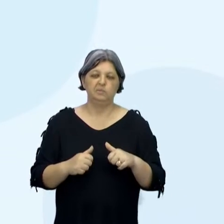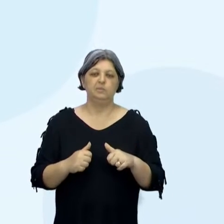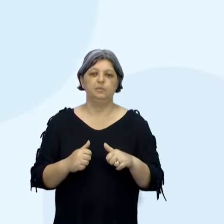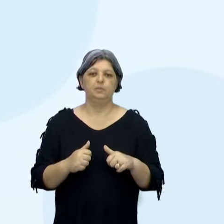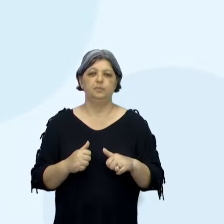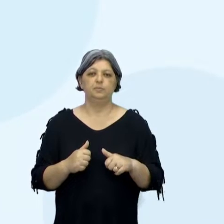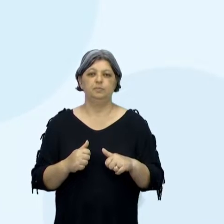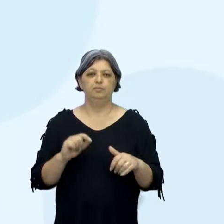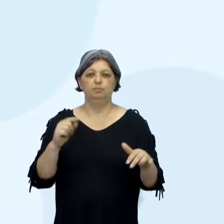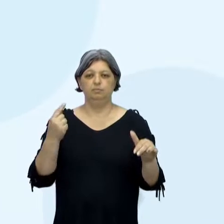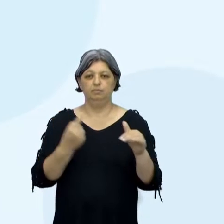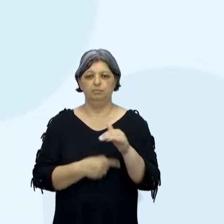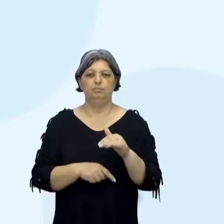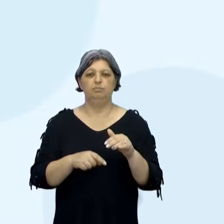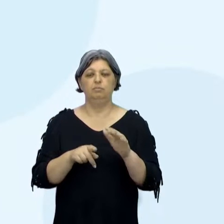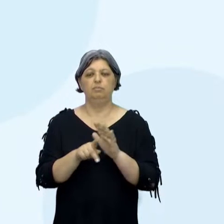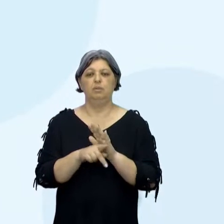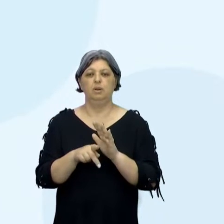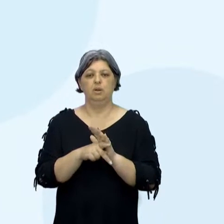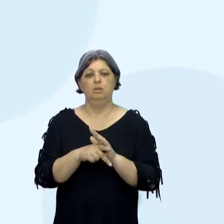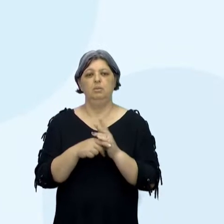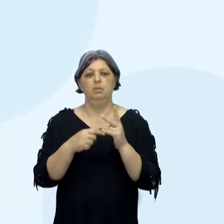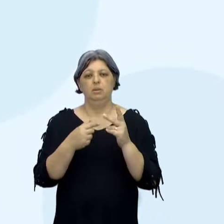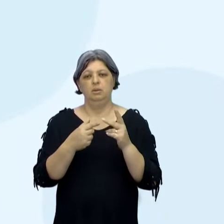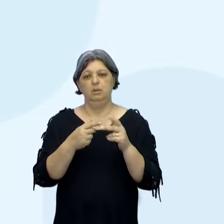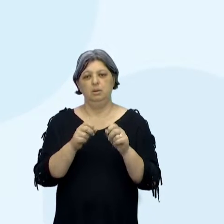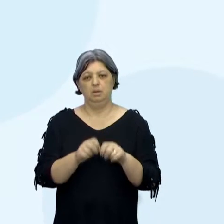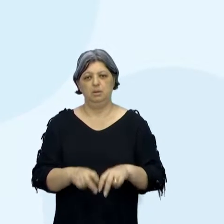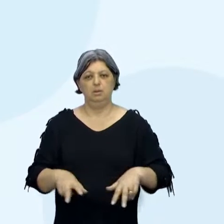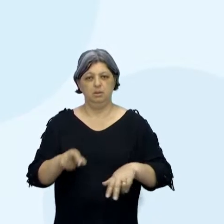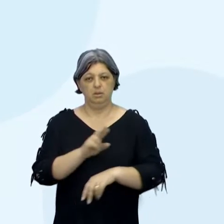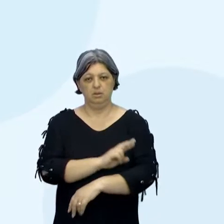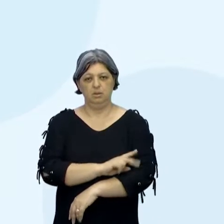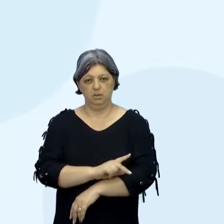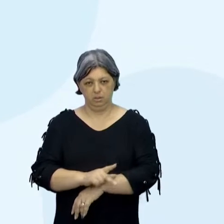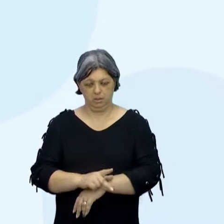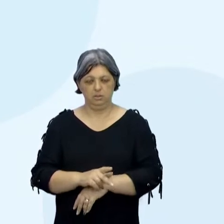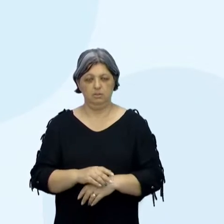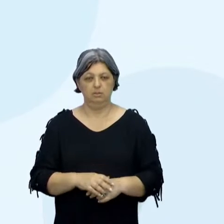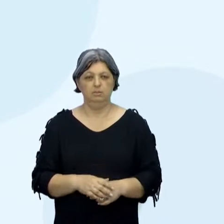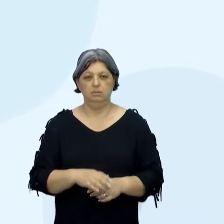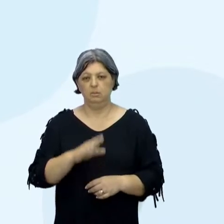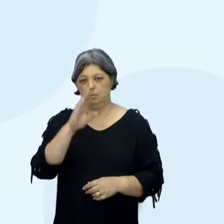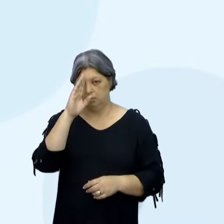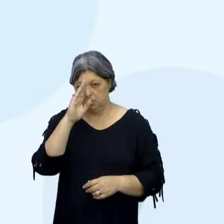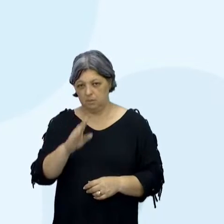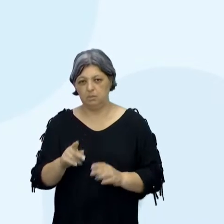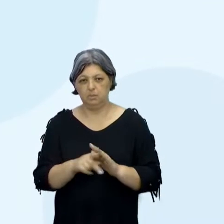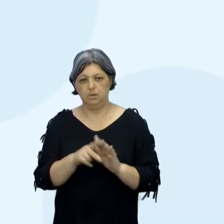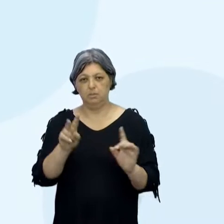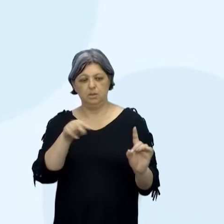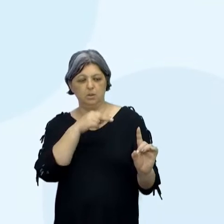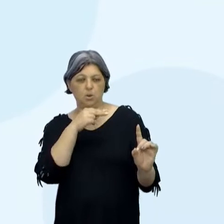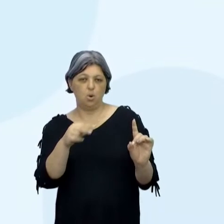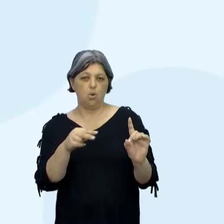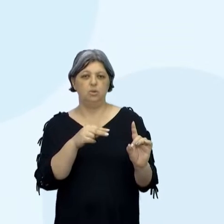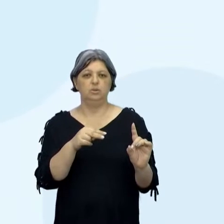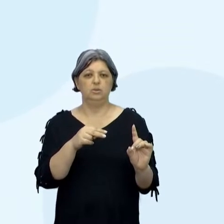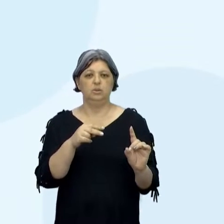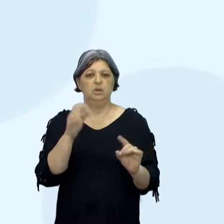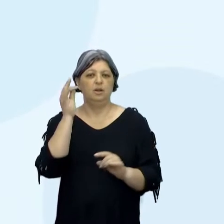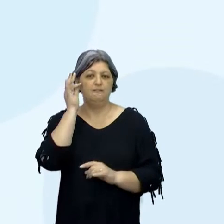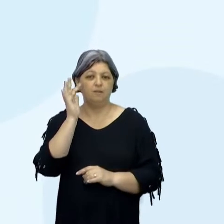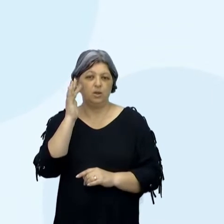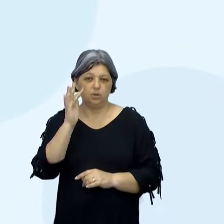fundo, né, ainda as questões étnico-raciais, principalmente pela ótica da filosofia, né, já